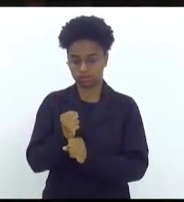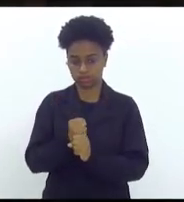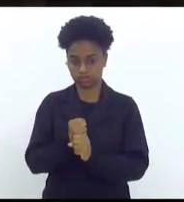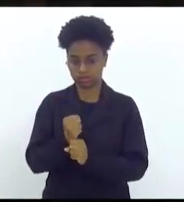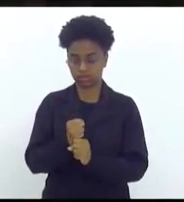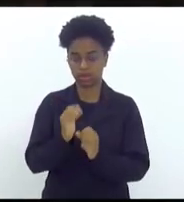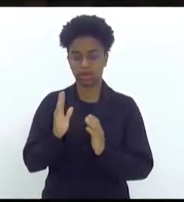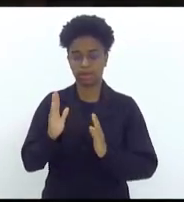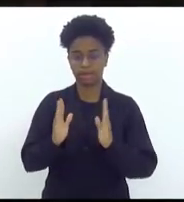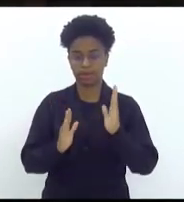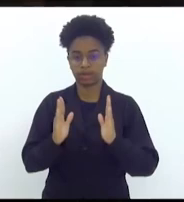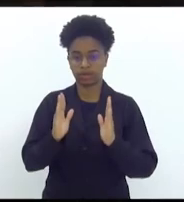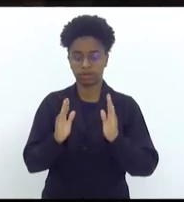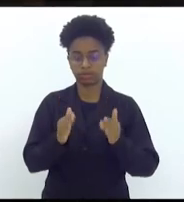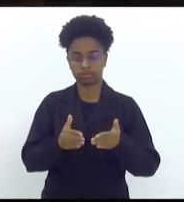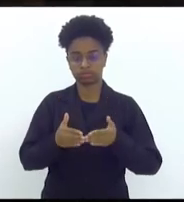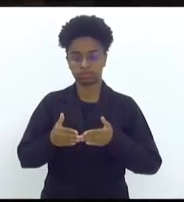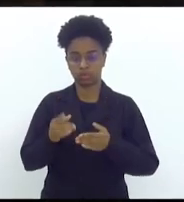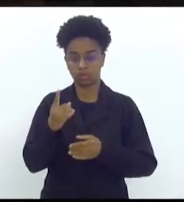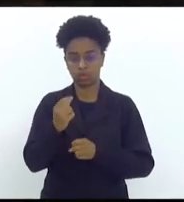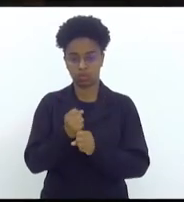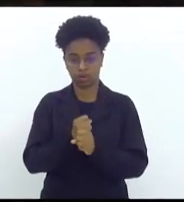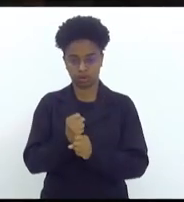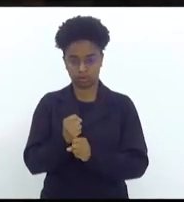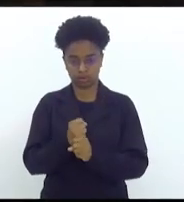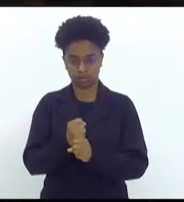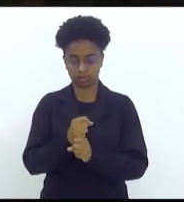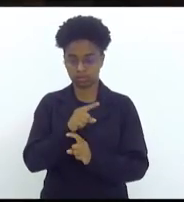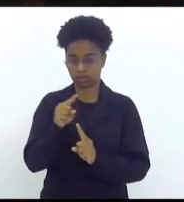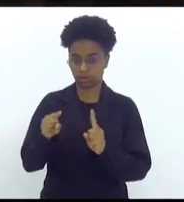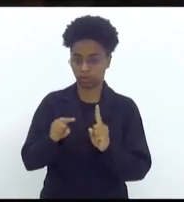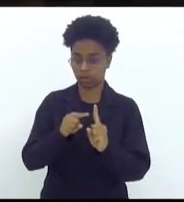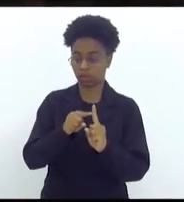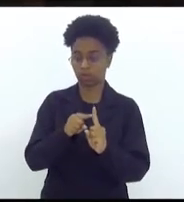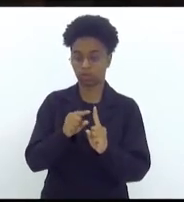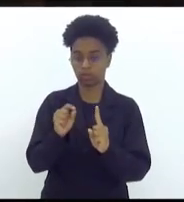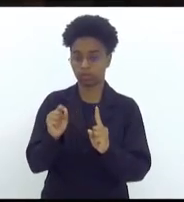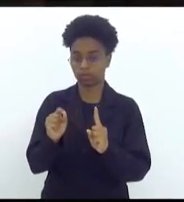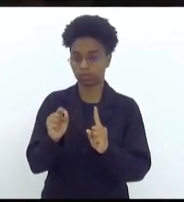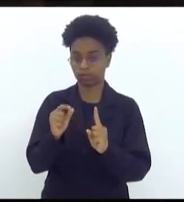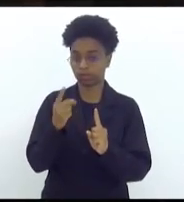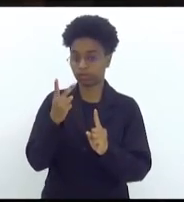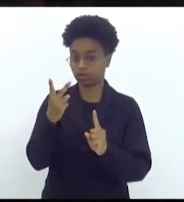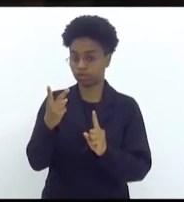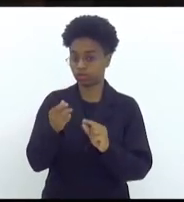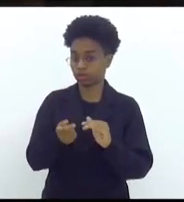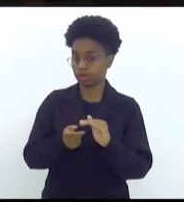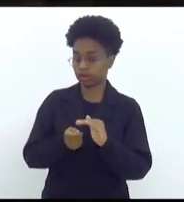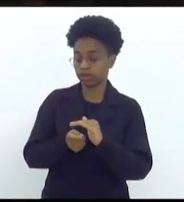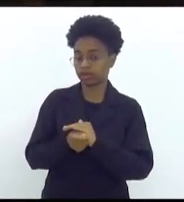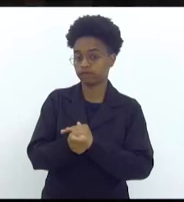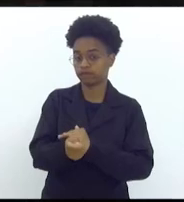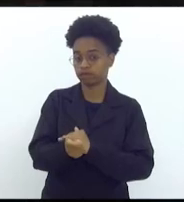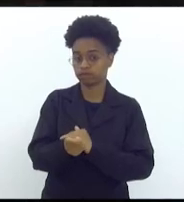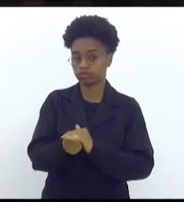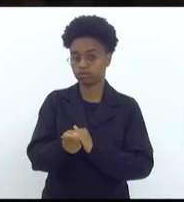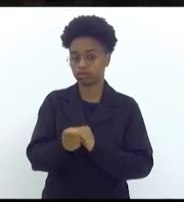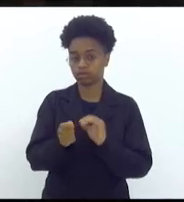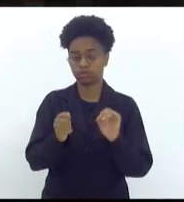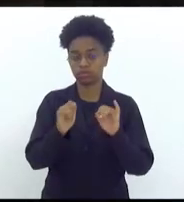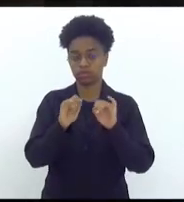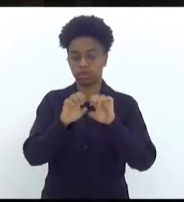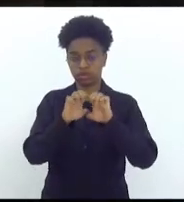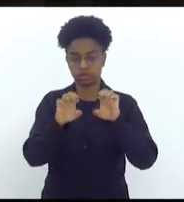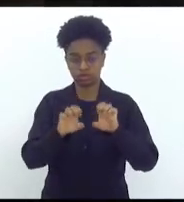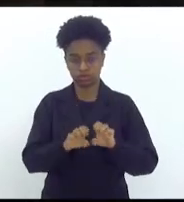carência de um ano visando dois investimentos infraestrutura da